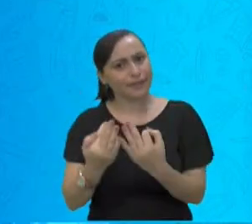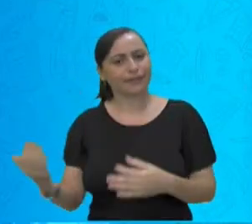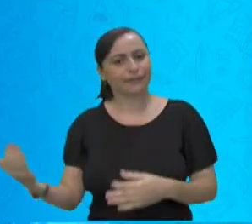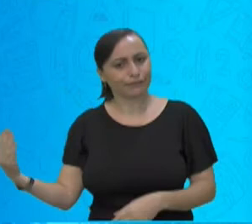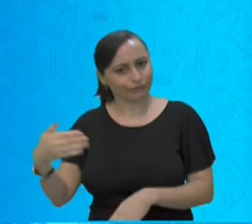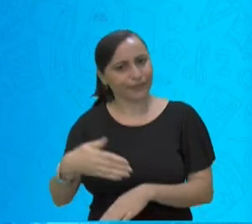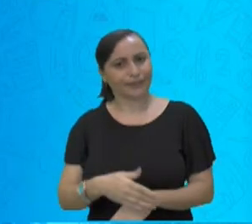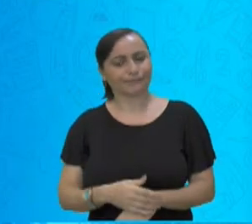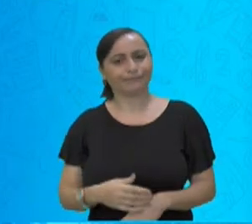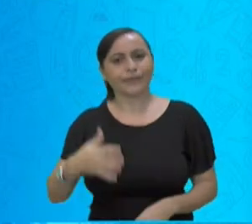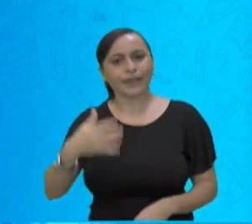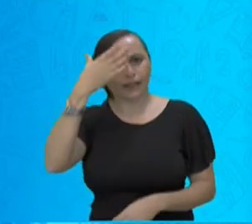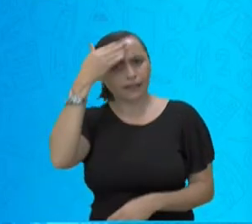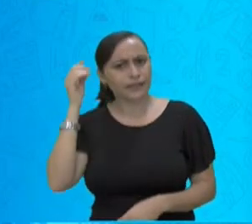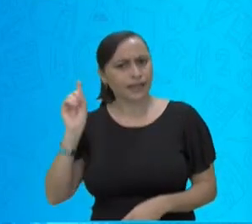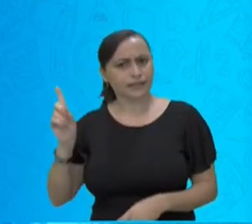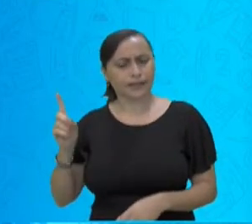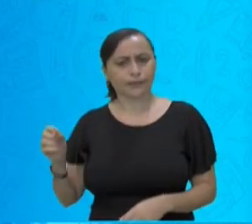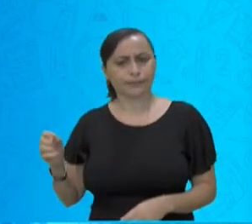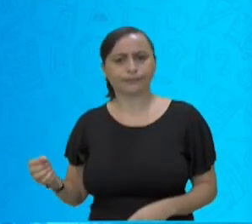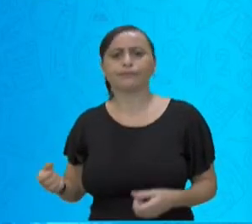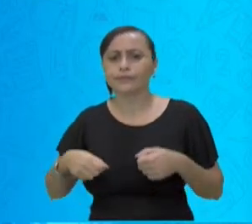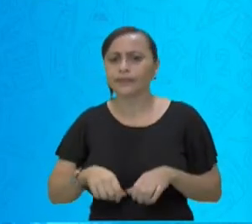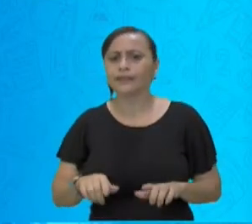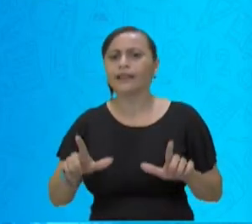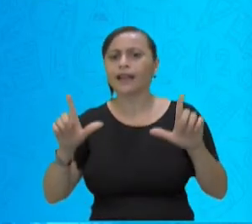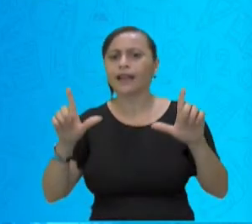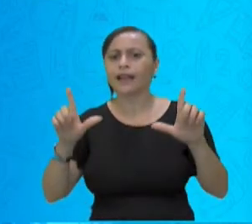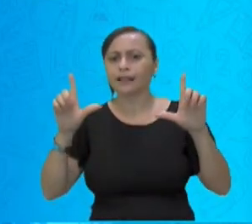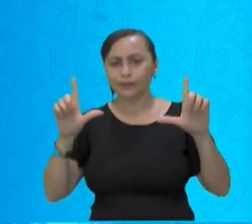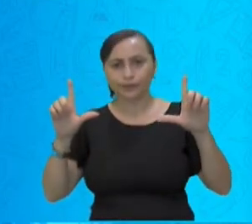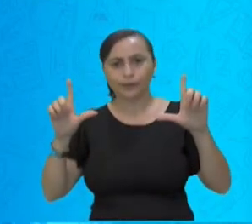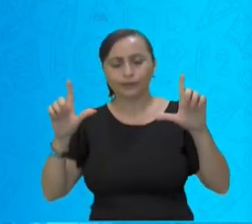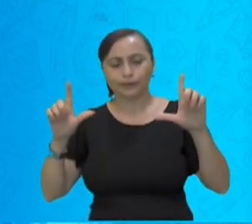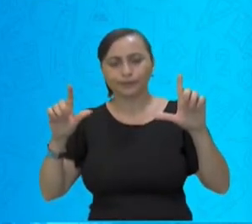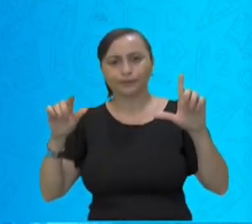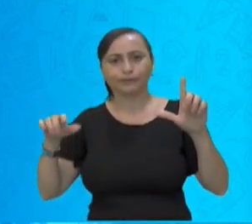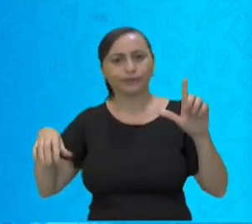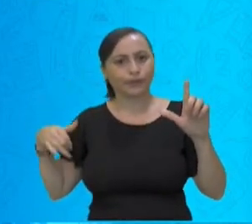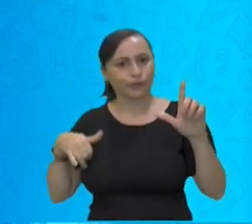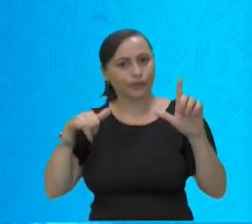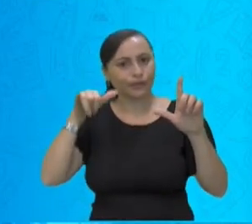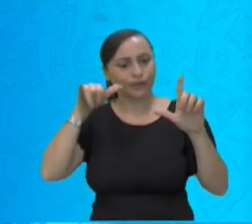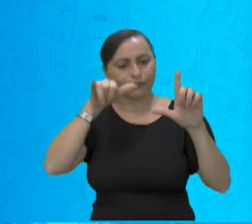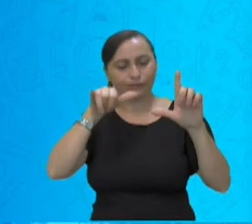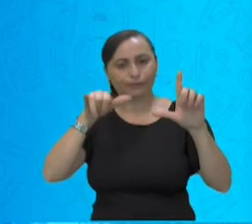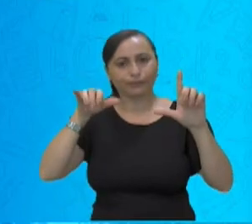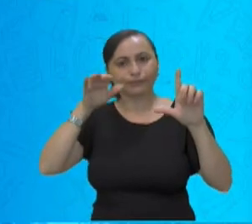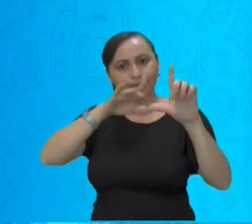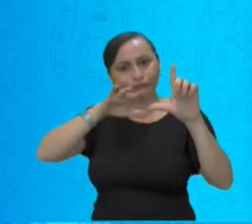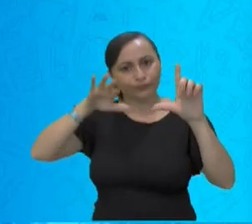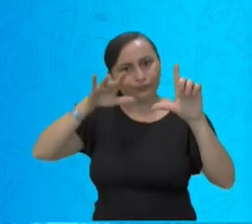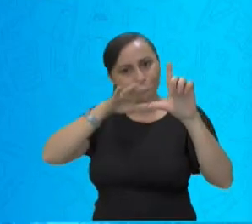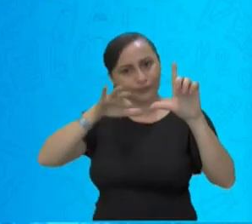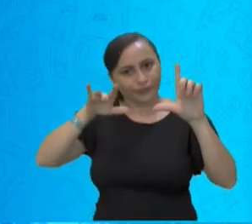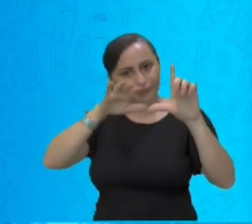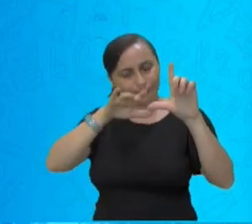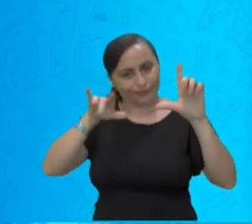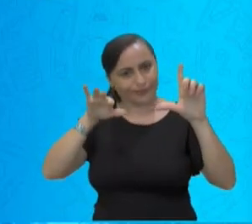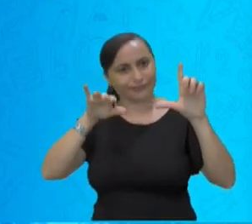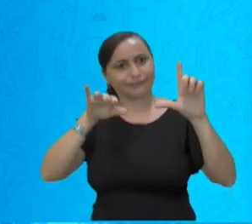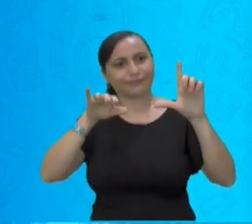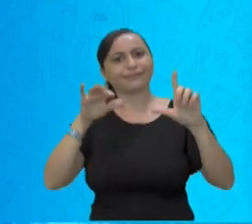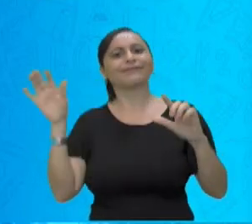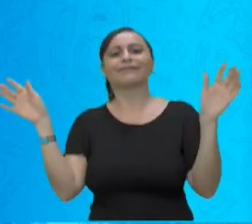se esqueça para acessar a plataforma smed GV é só contar o celular ó para esta imagem que tá aí no cantinho